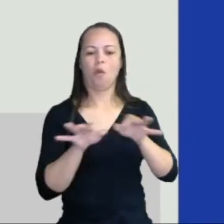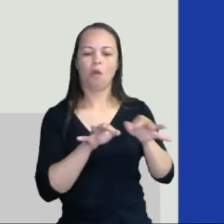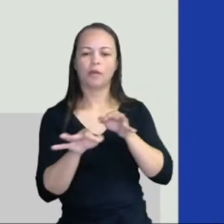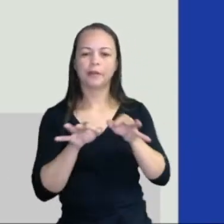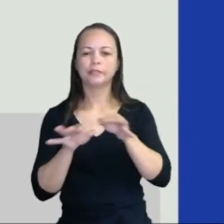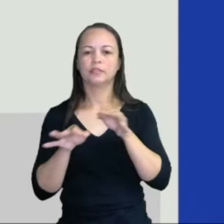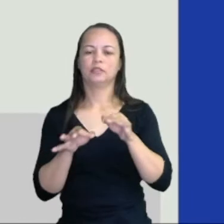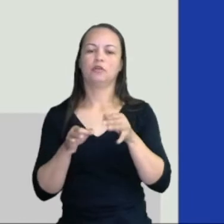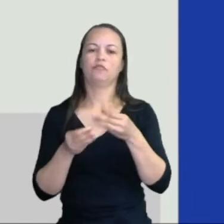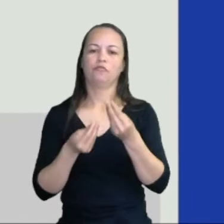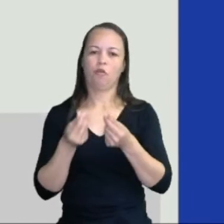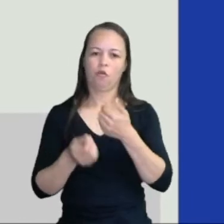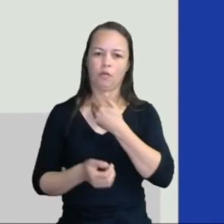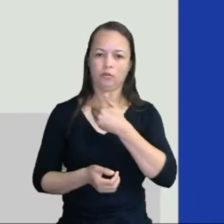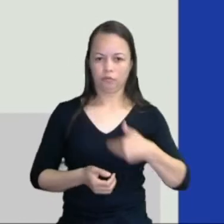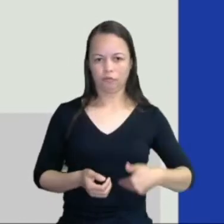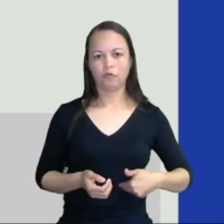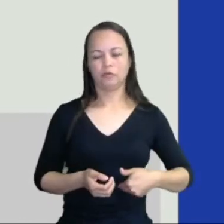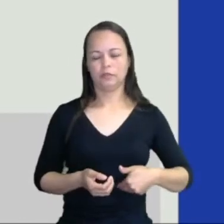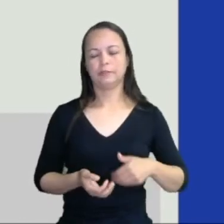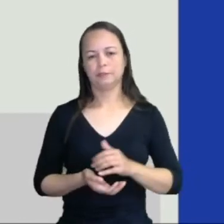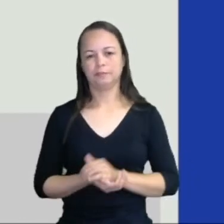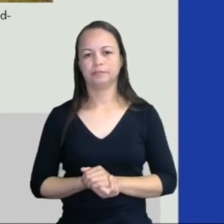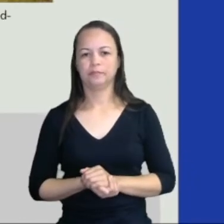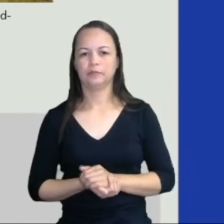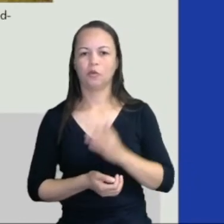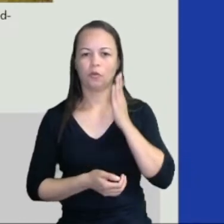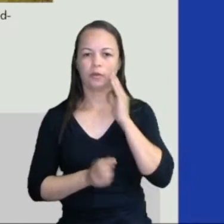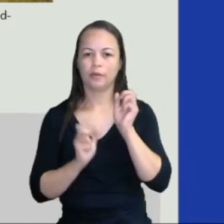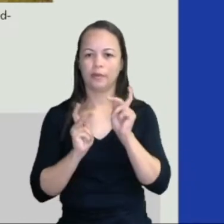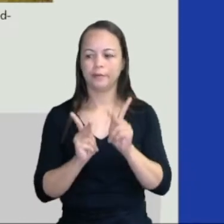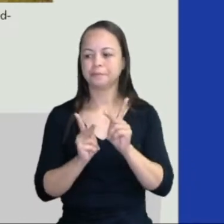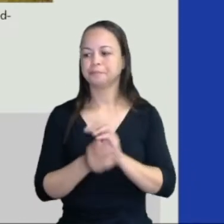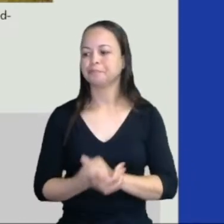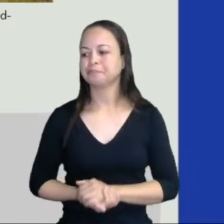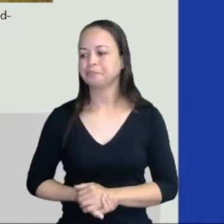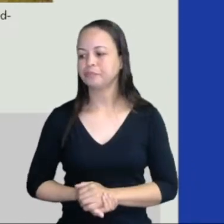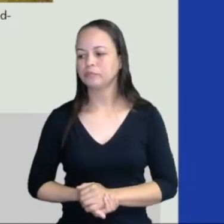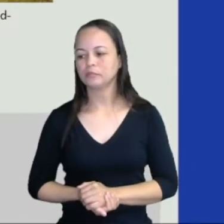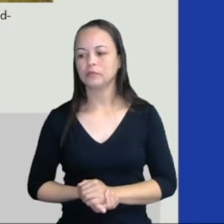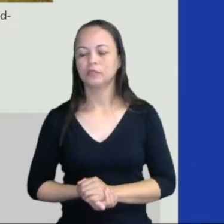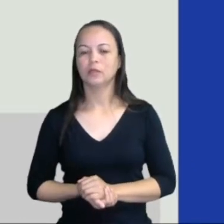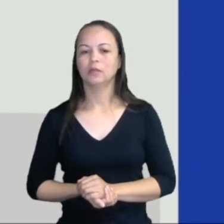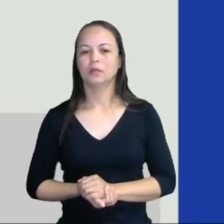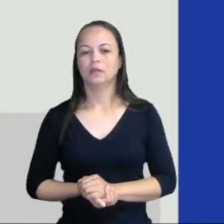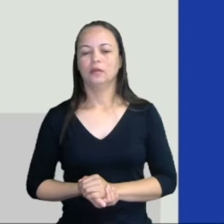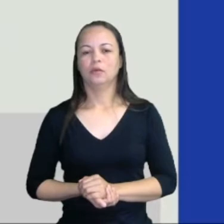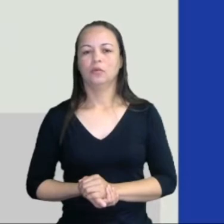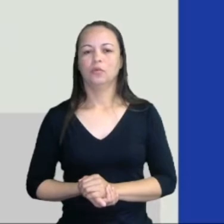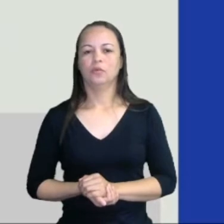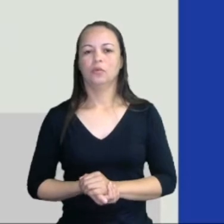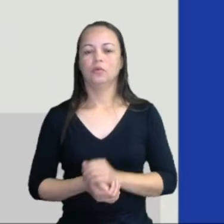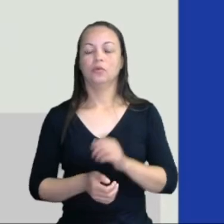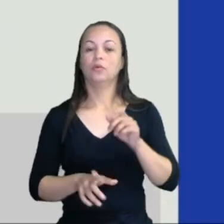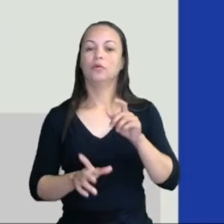de governo. Em síntese, é isso, tá, pessoal? O liberalismo econômico,